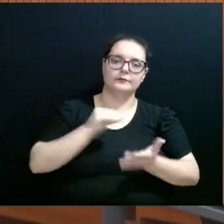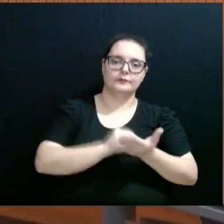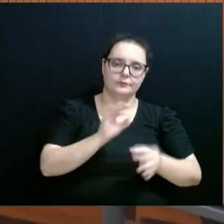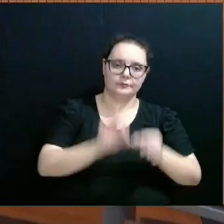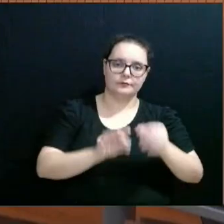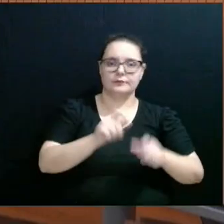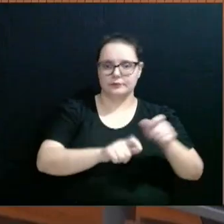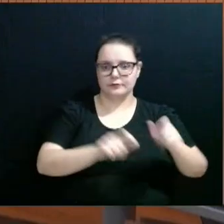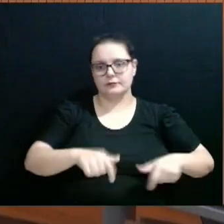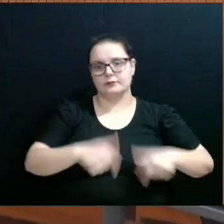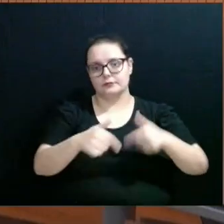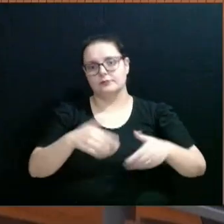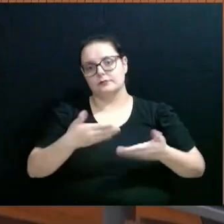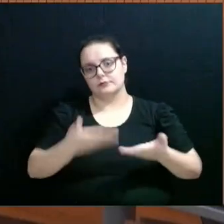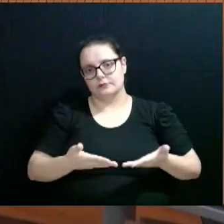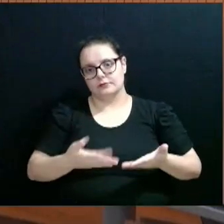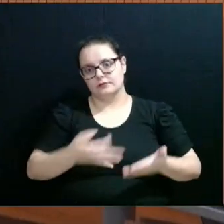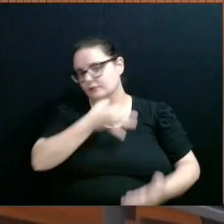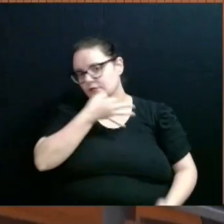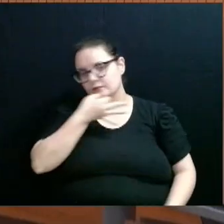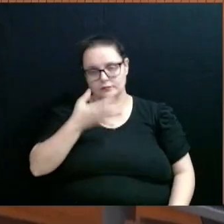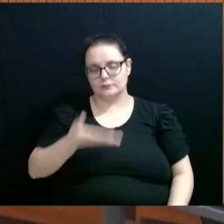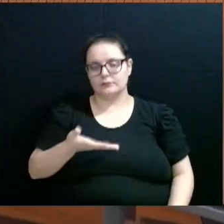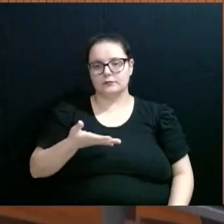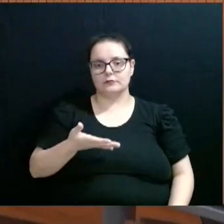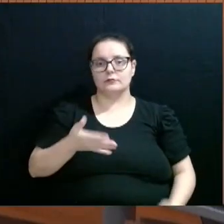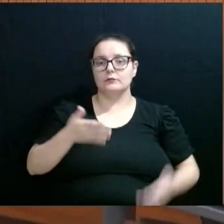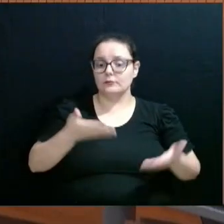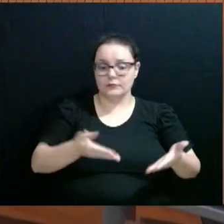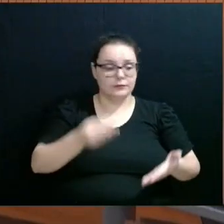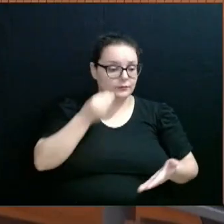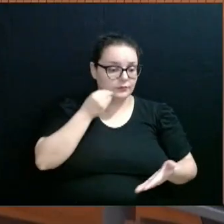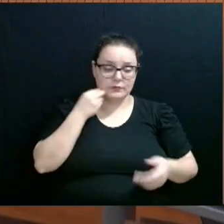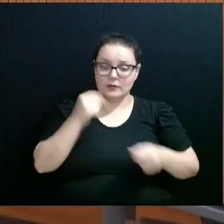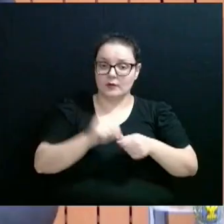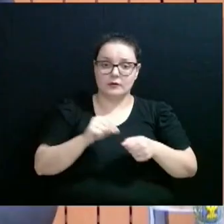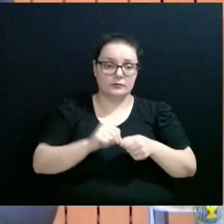estão. Os que lá estão tentando fazer o melhor.